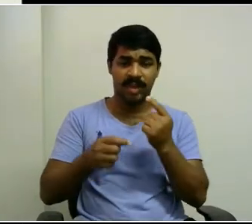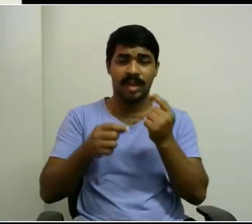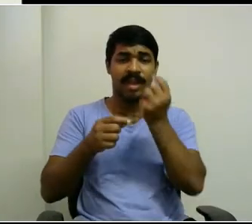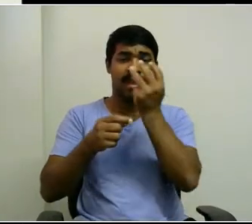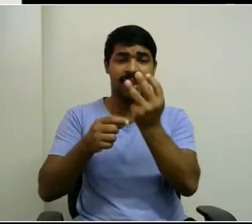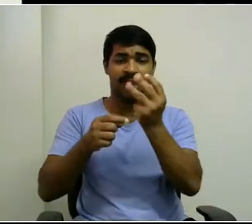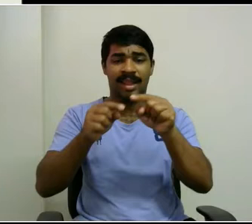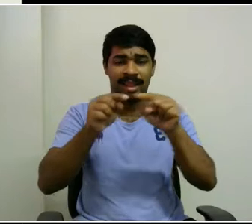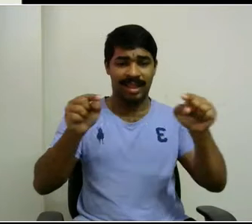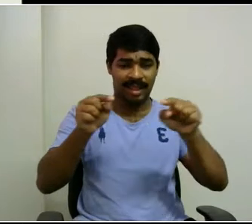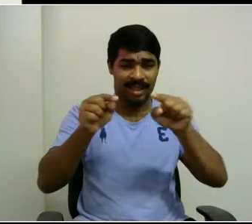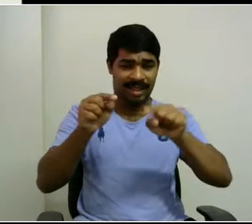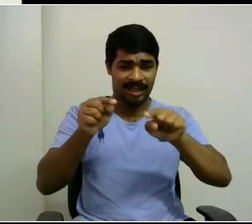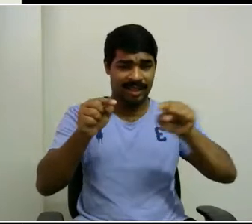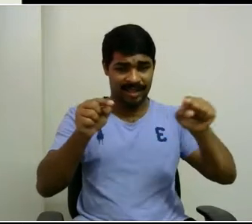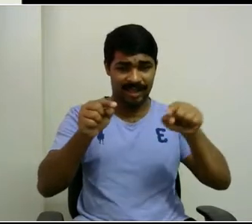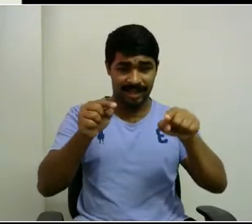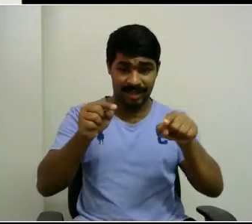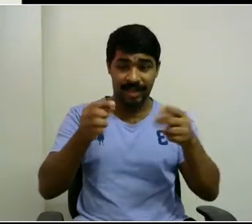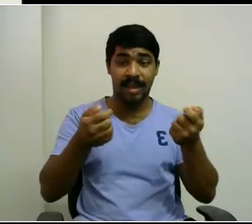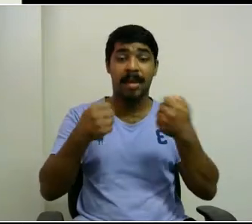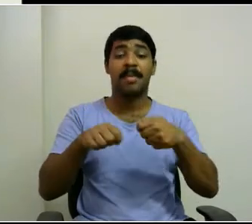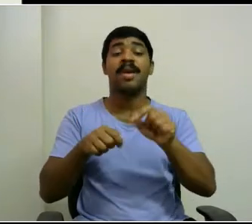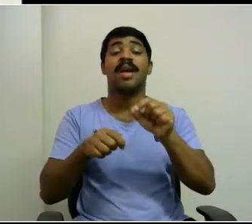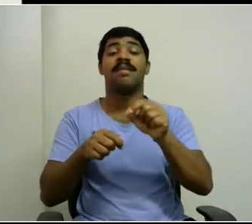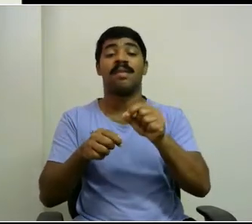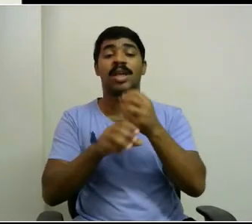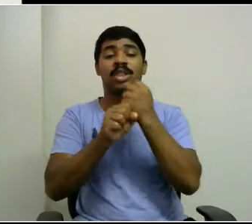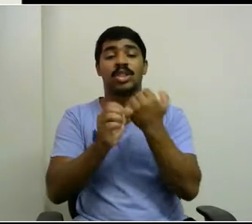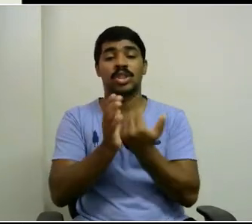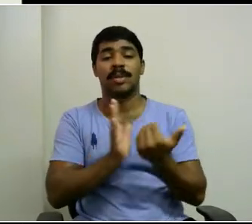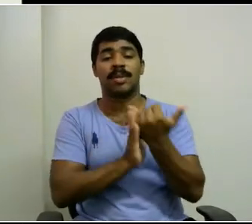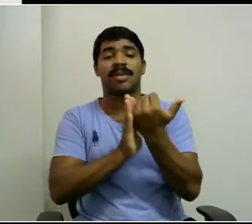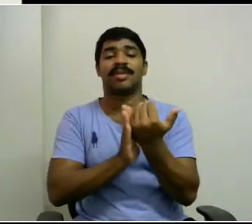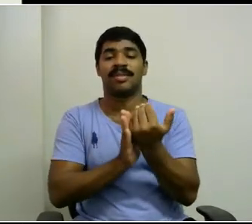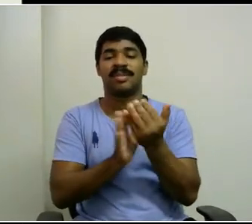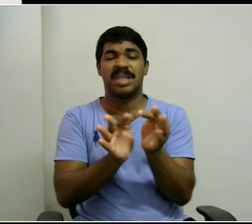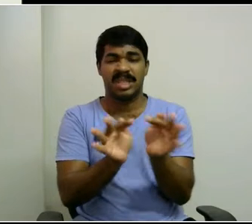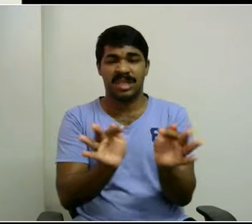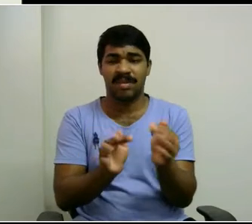teríamos que simplificar esse negocinho aqui. Tá? Isso daqui, ó.